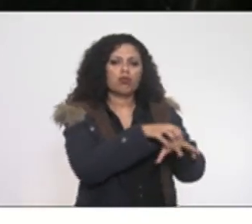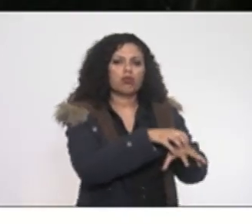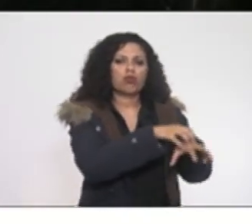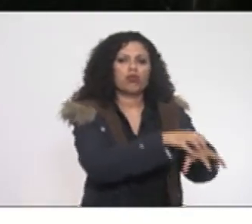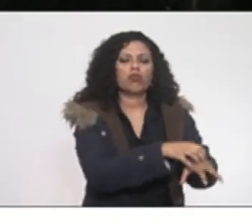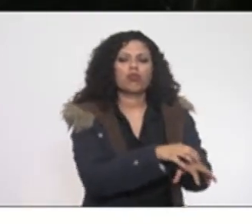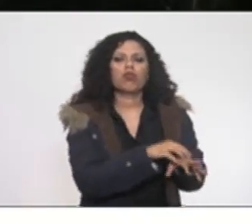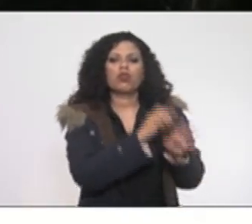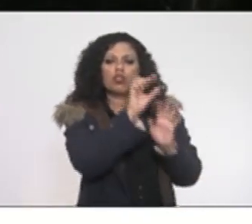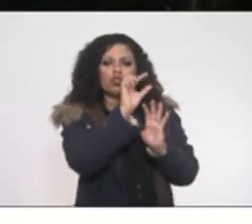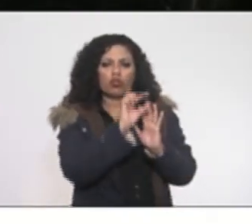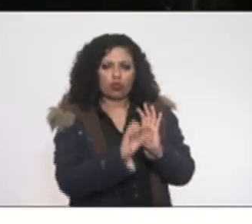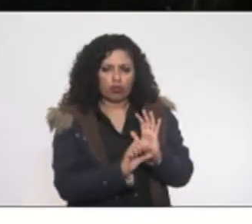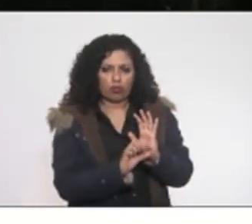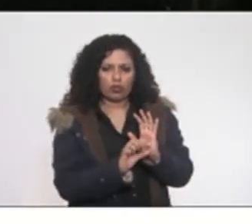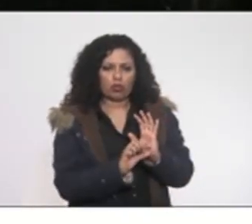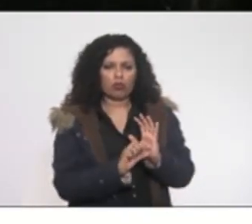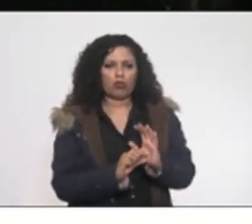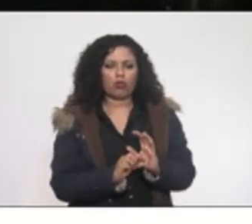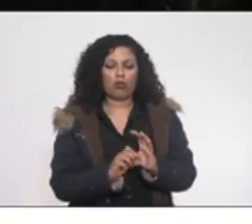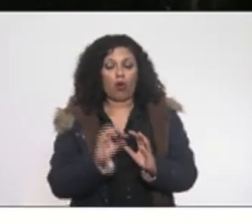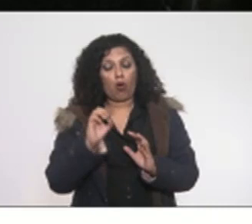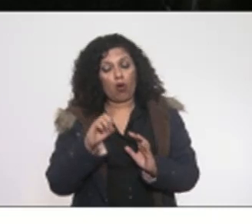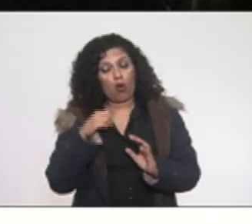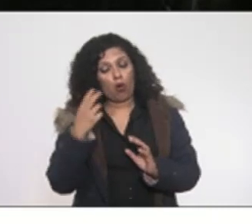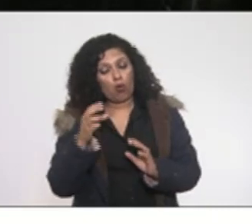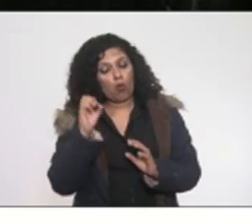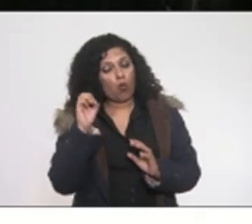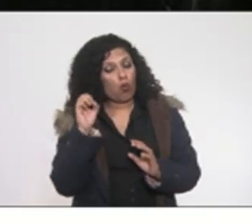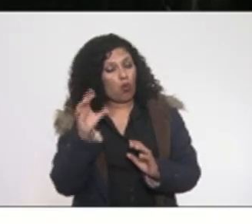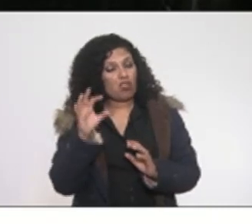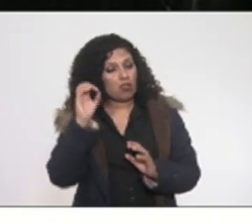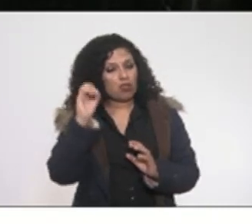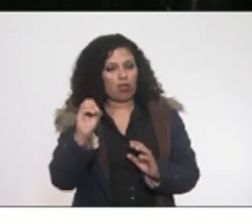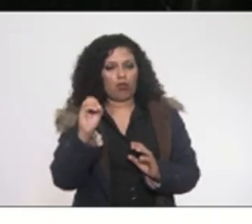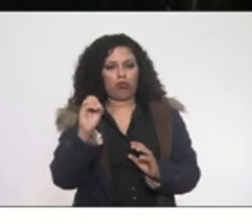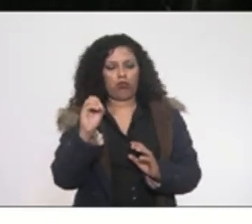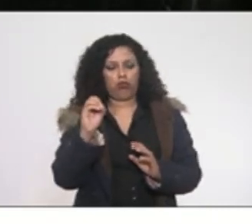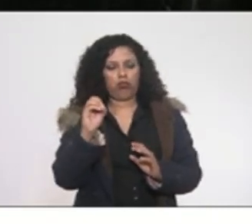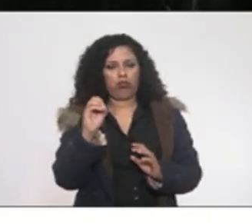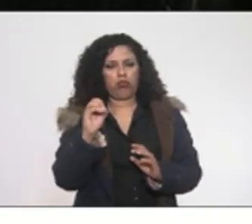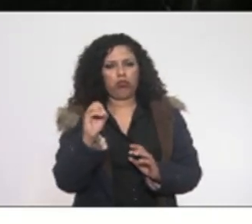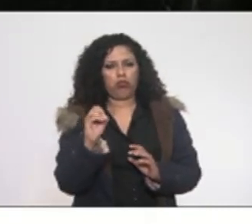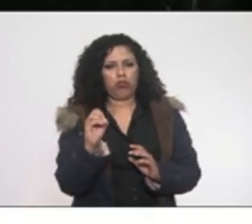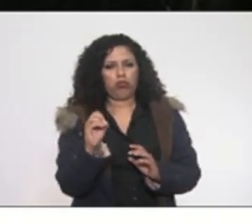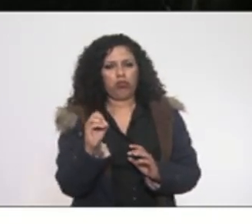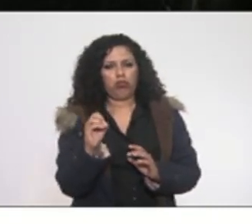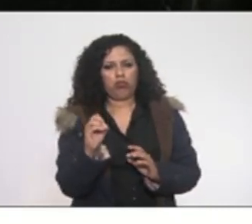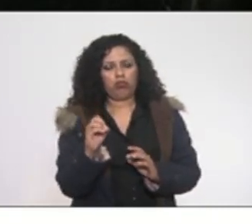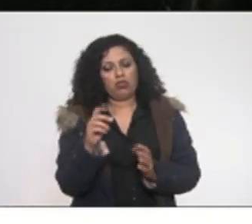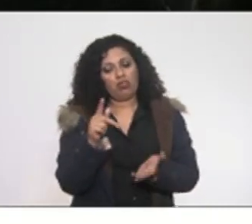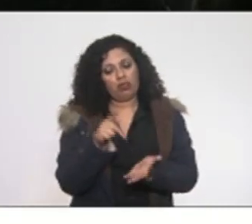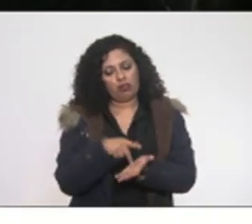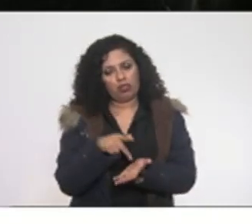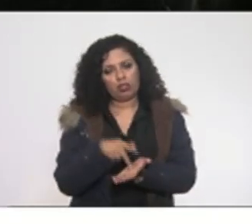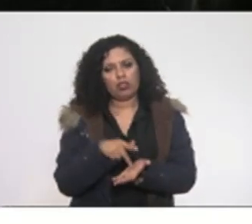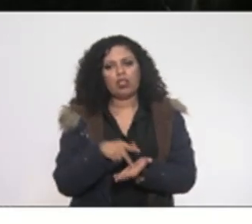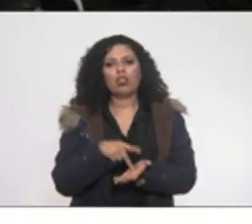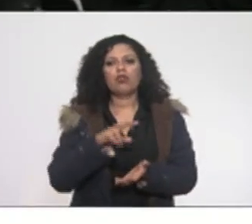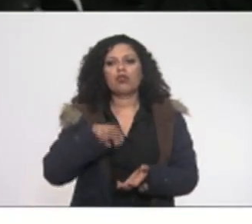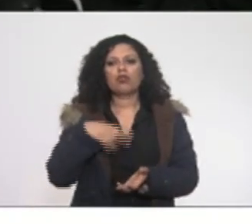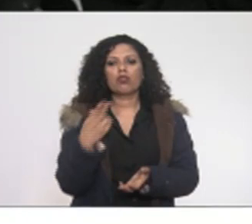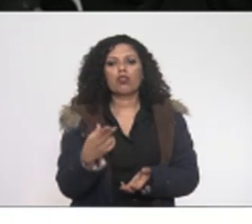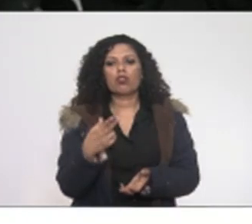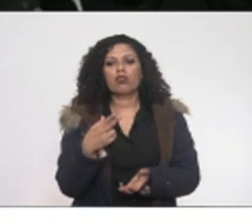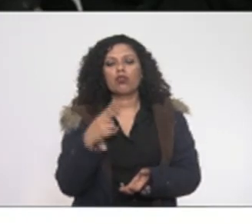menor, ou quase zero, Na verdade, a gente vai estar em